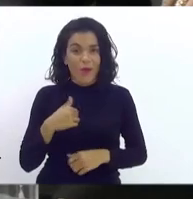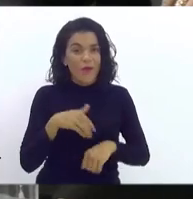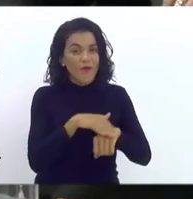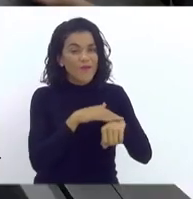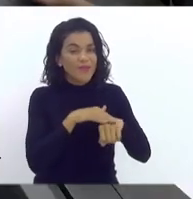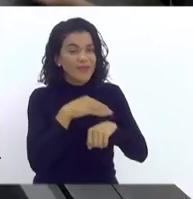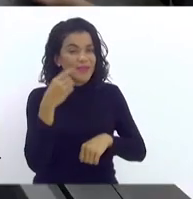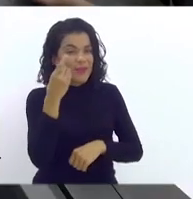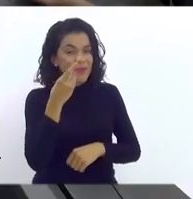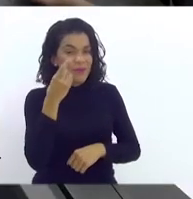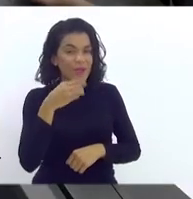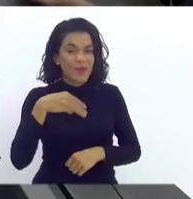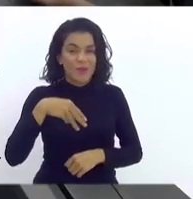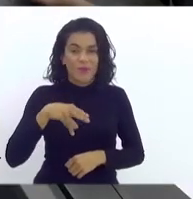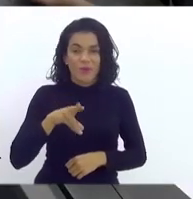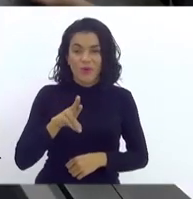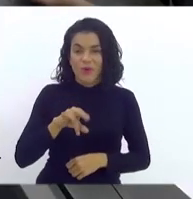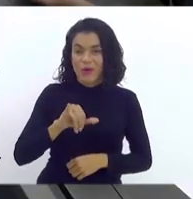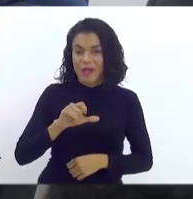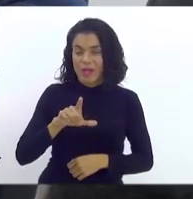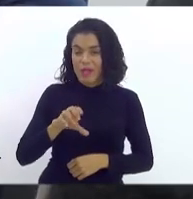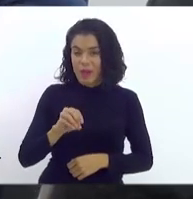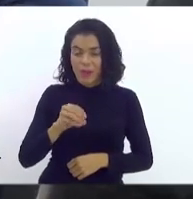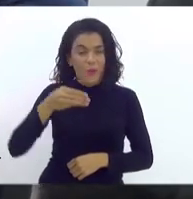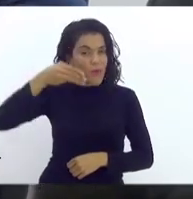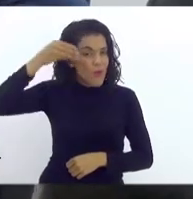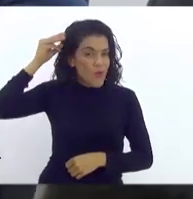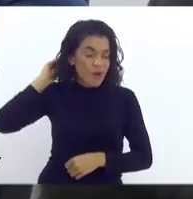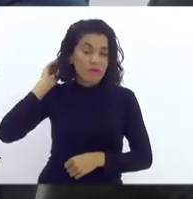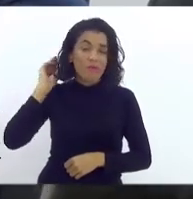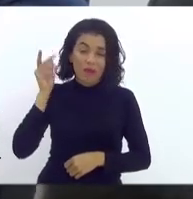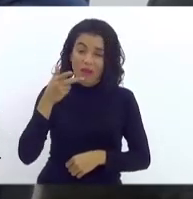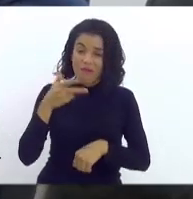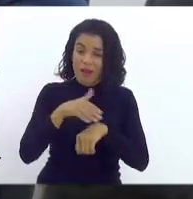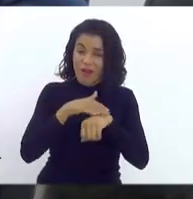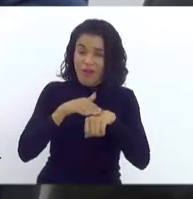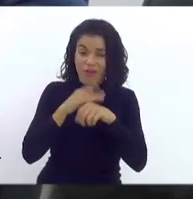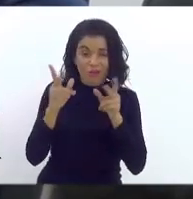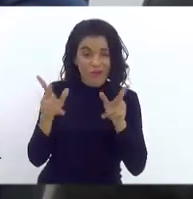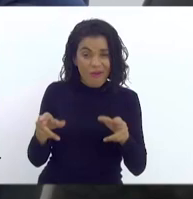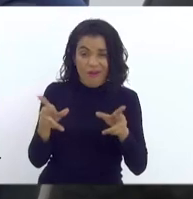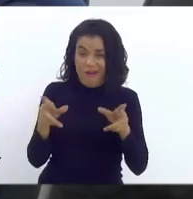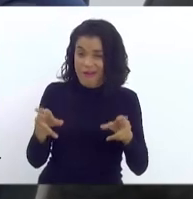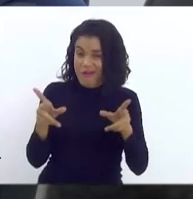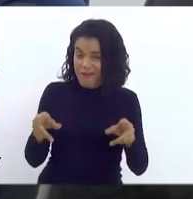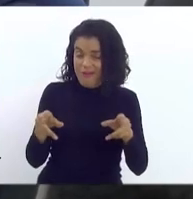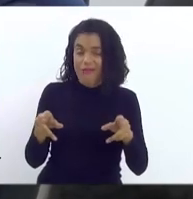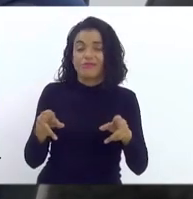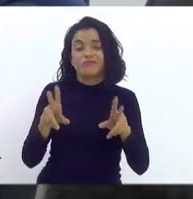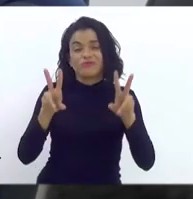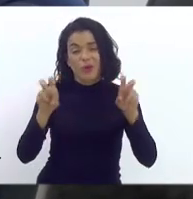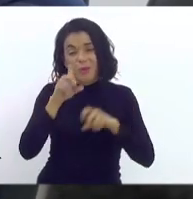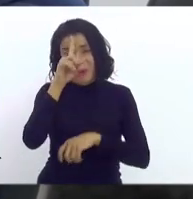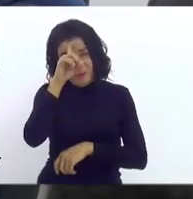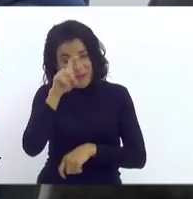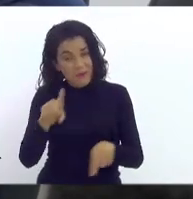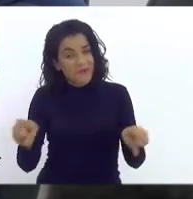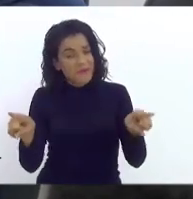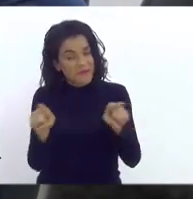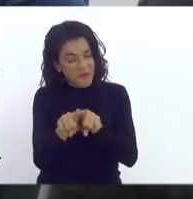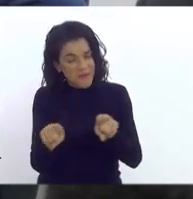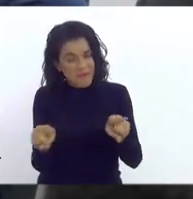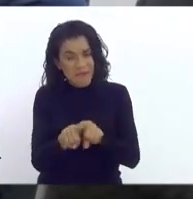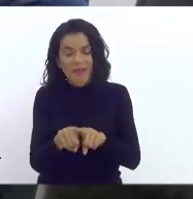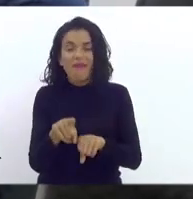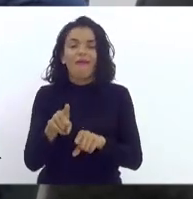da região, e exatamente falou exatamente o que Vossa Excelência está dizendo. Fez menção ao Hospital São José do Havaí, disse do